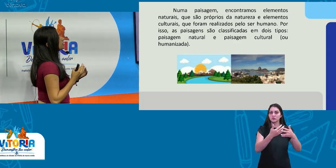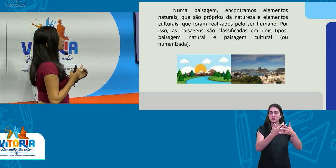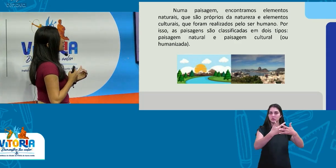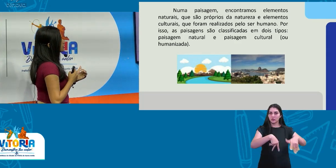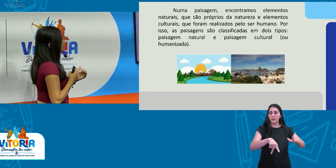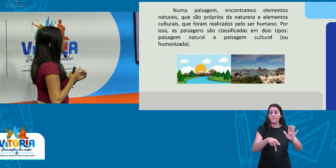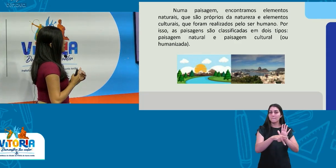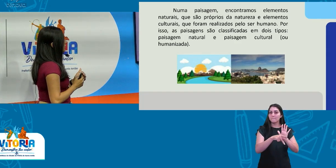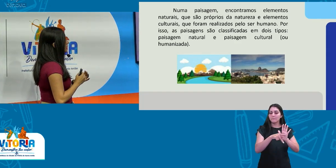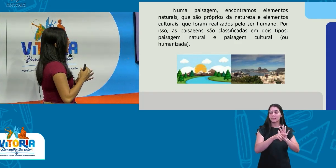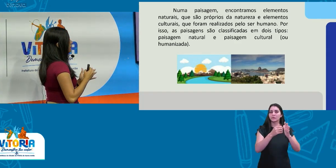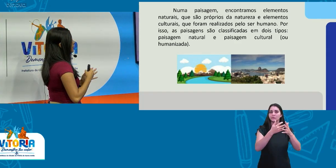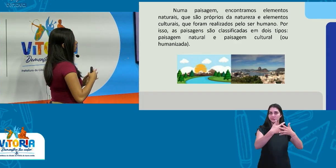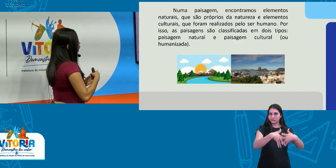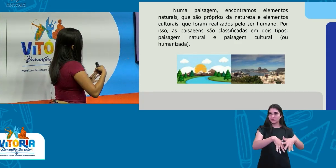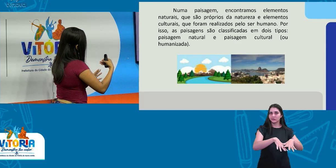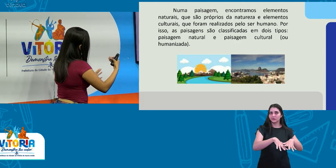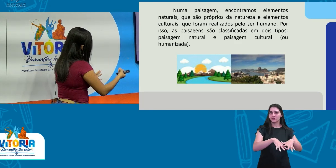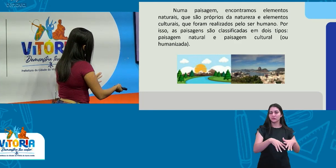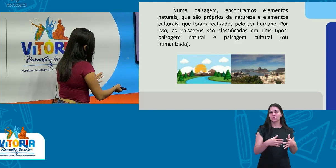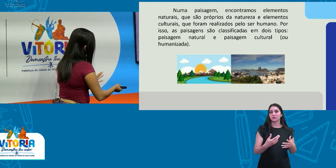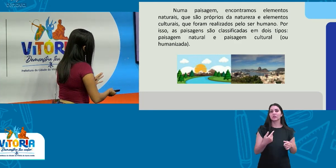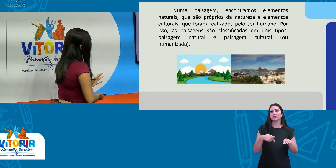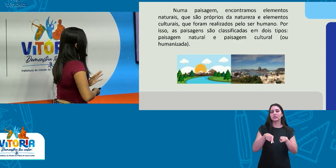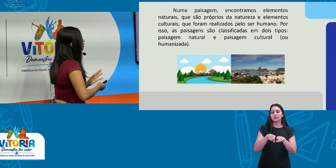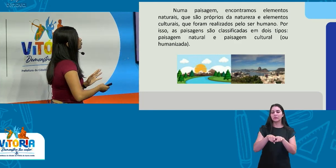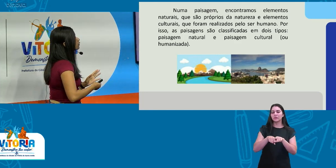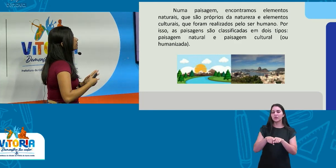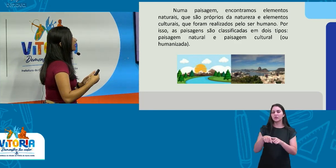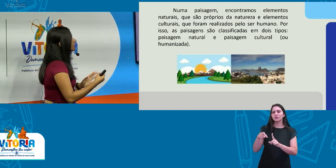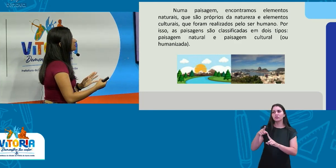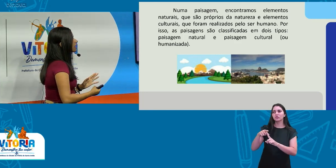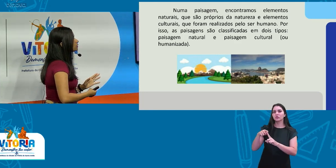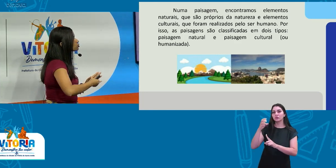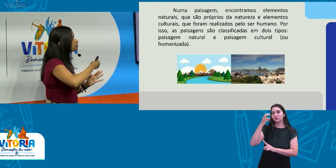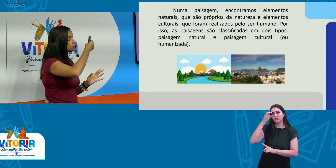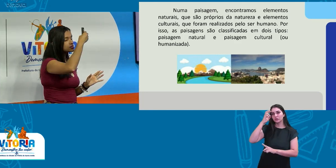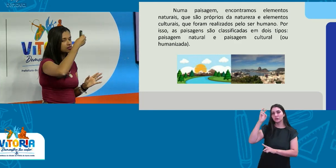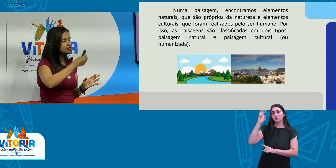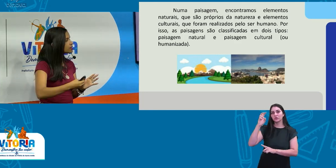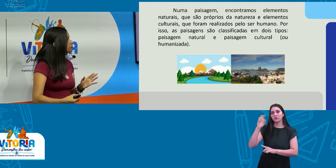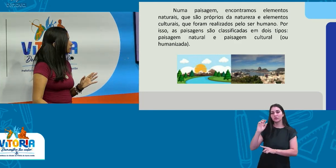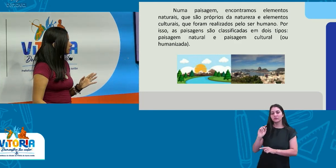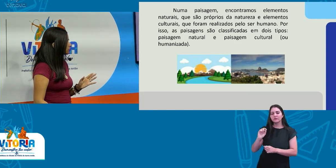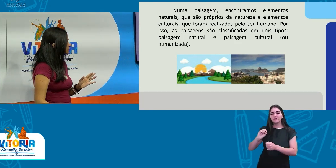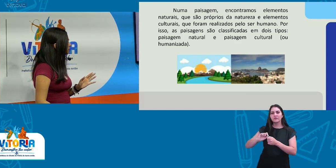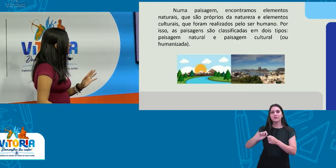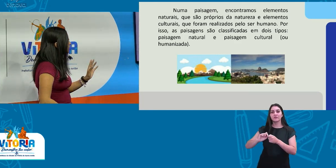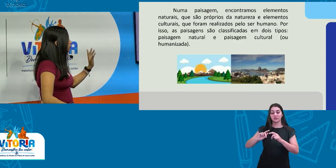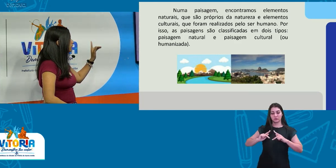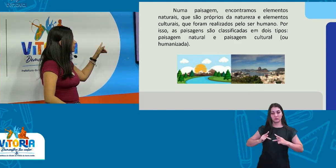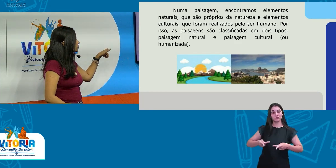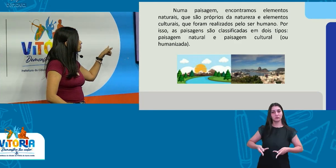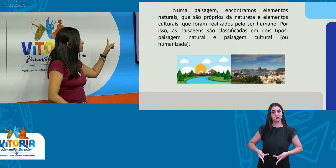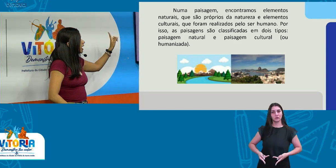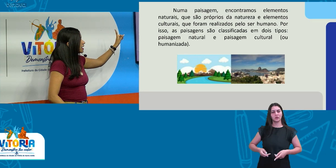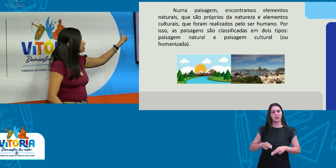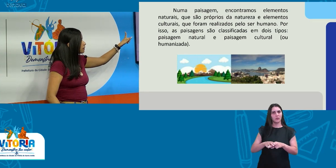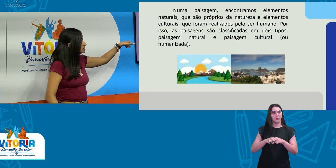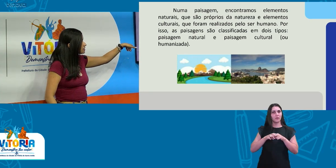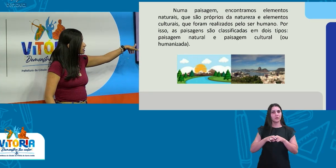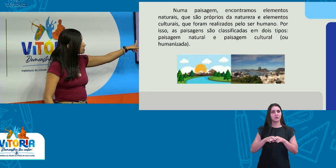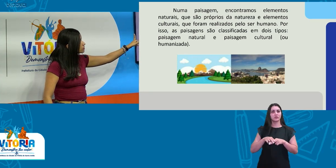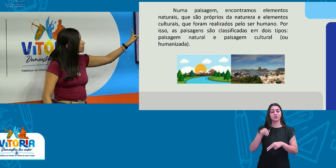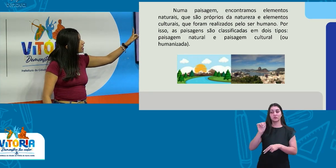próprios da natureza, e elementos culturais, que foram realizados pelo ser humano. Por isso,